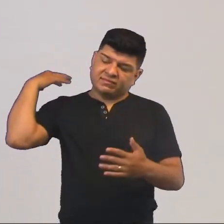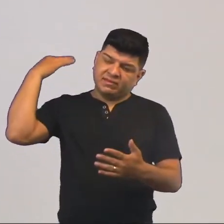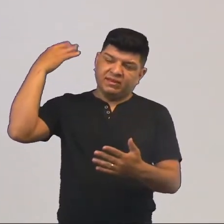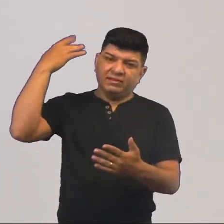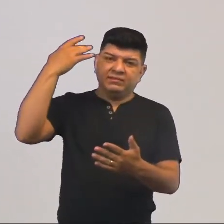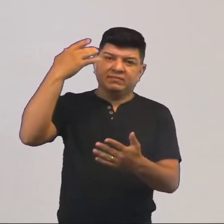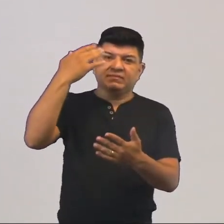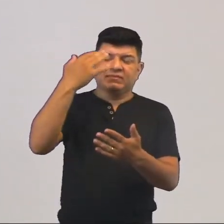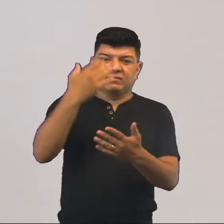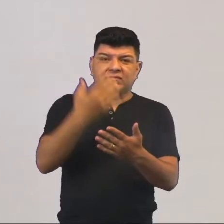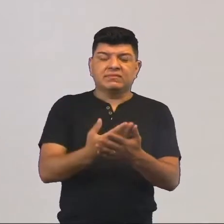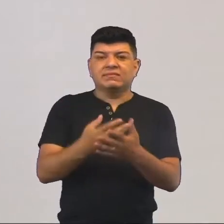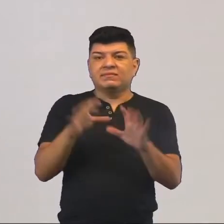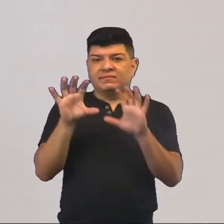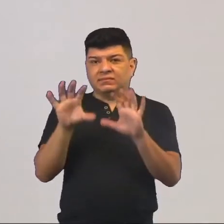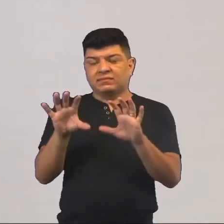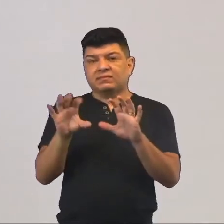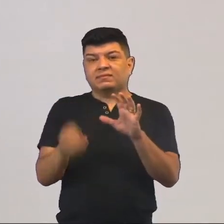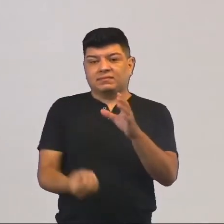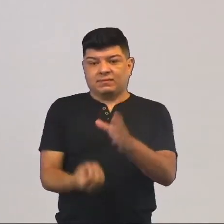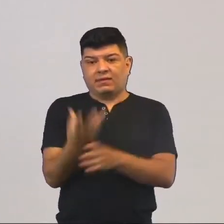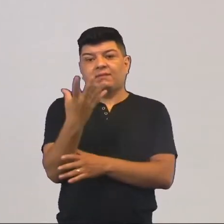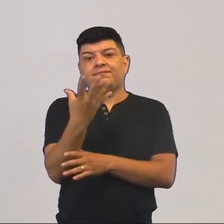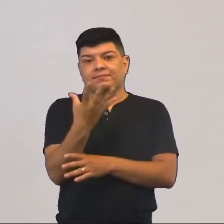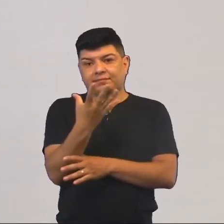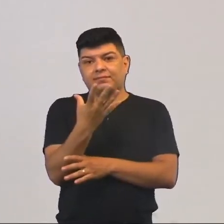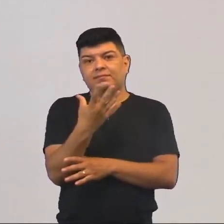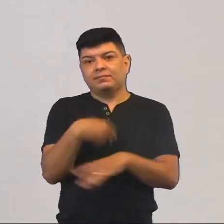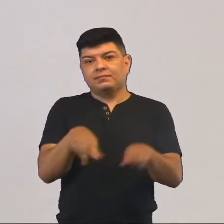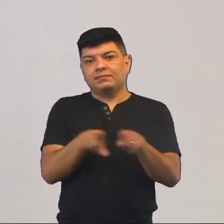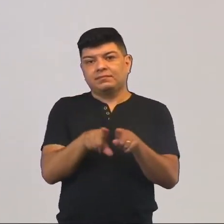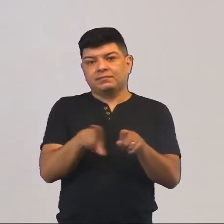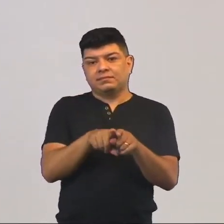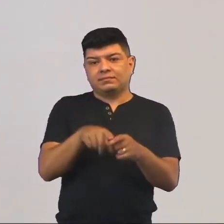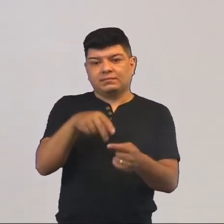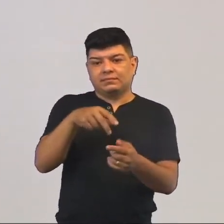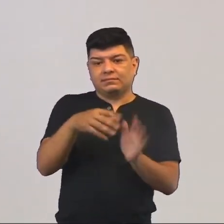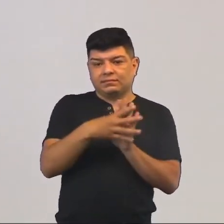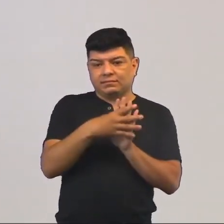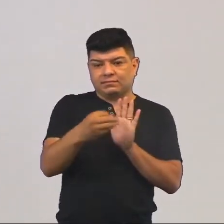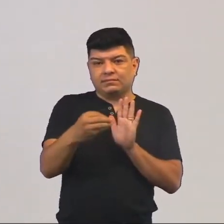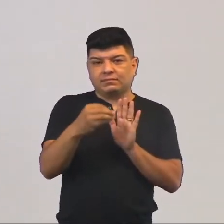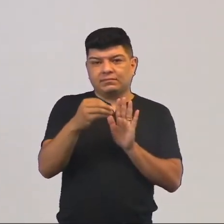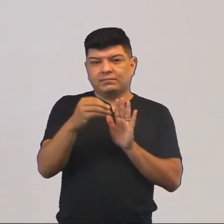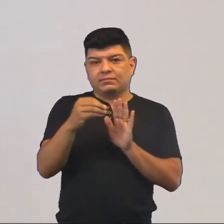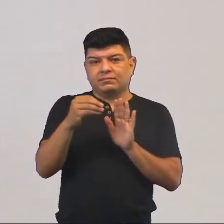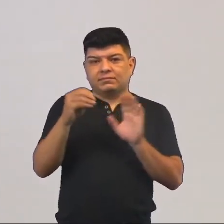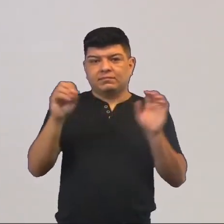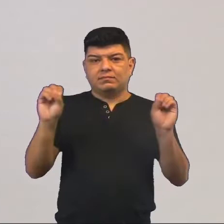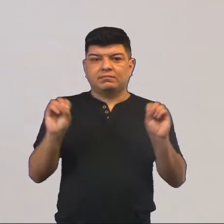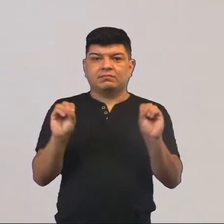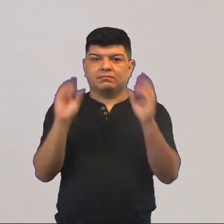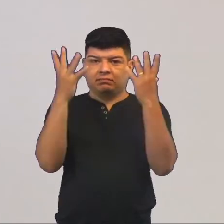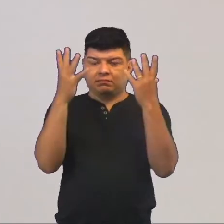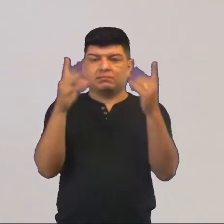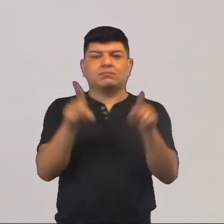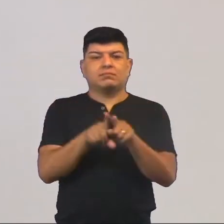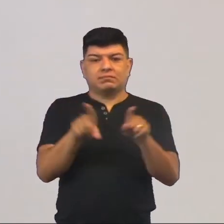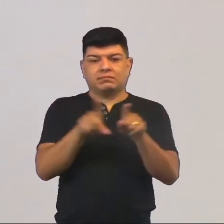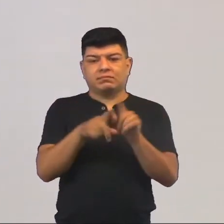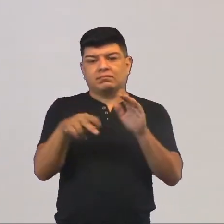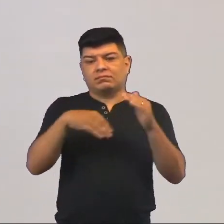hoje, ainda é assim, tá? Quem cria aí a coreografia para um certo espetáculo é